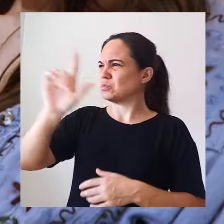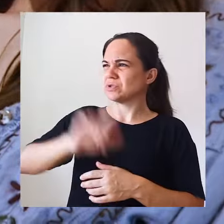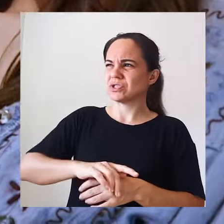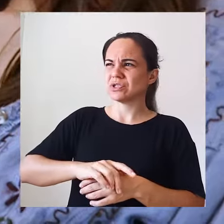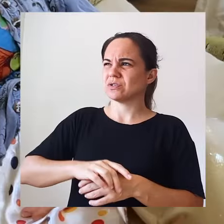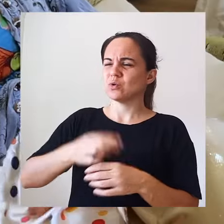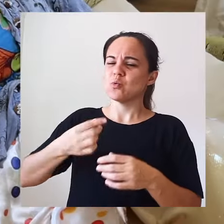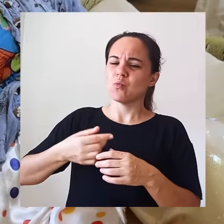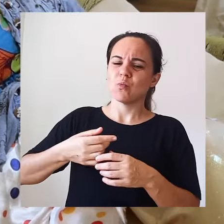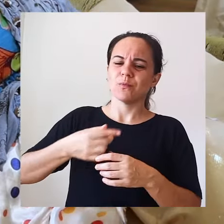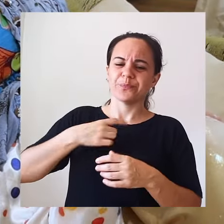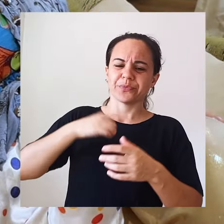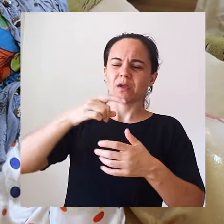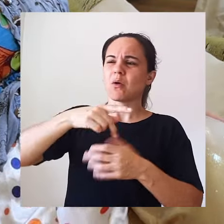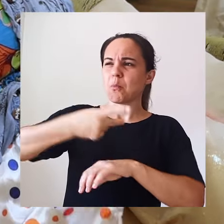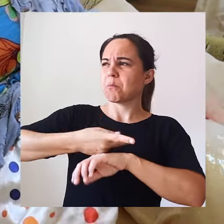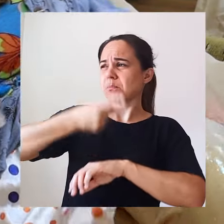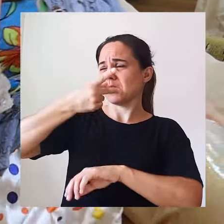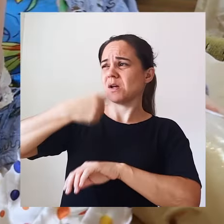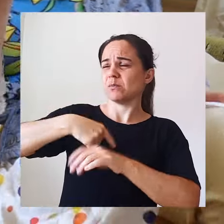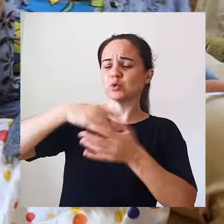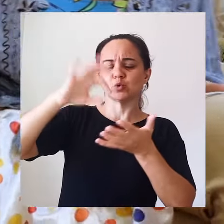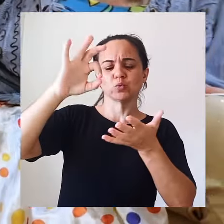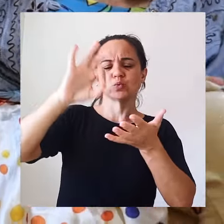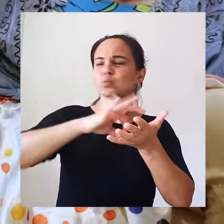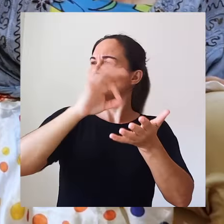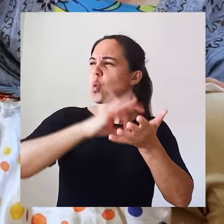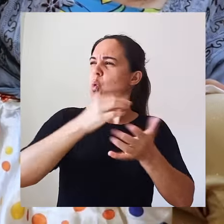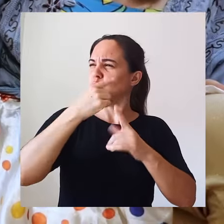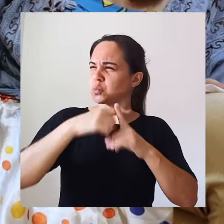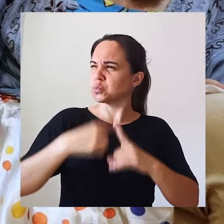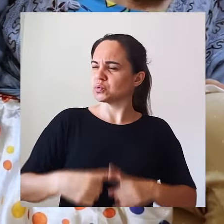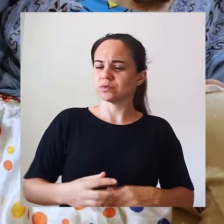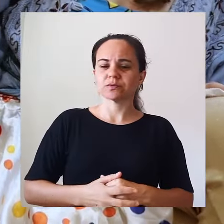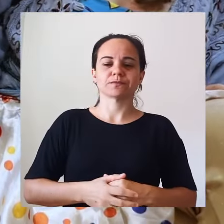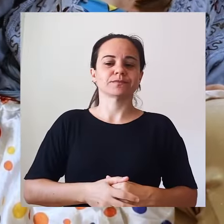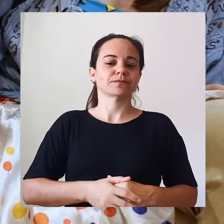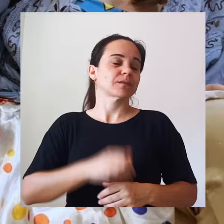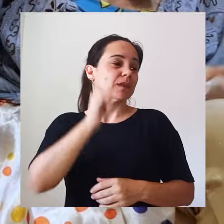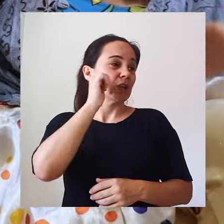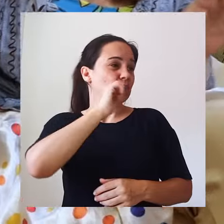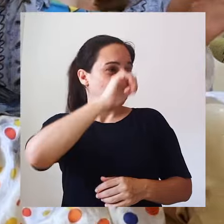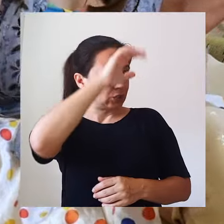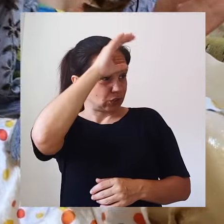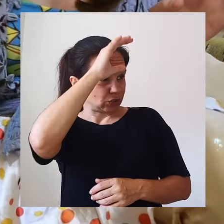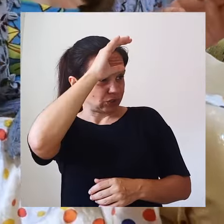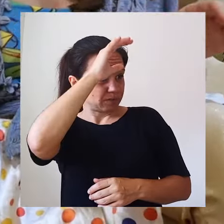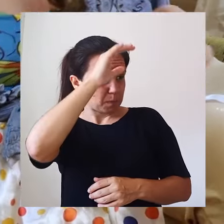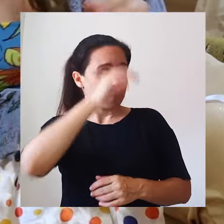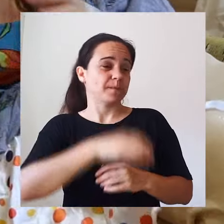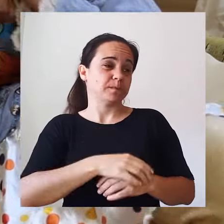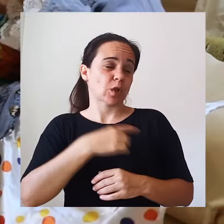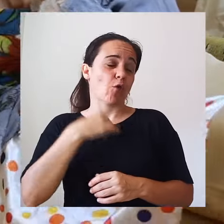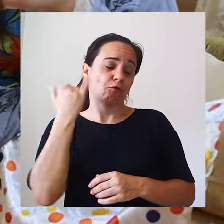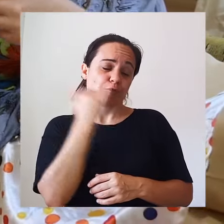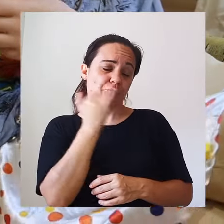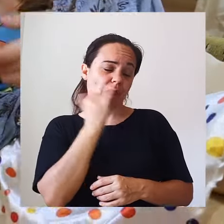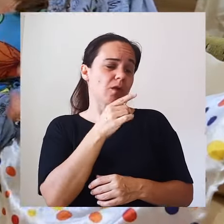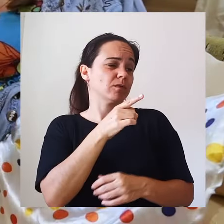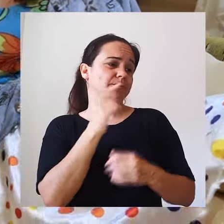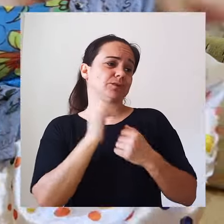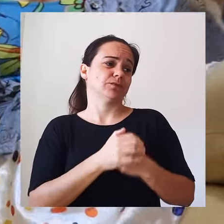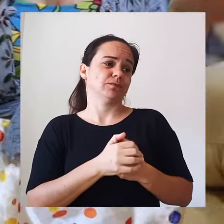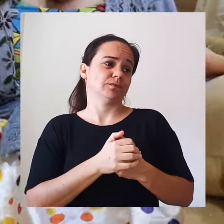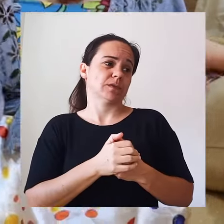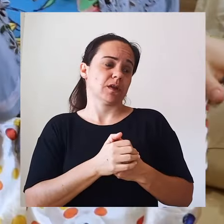concurso. Tia, eu vou te contar uma coisa, mas tu não conta pra ninguém ainda, que tá em andamento, tá? Eu